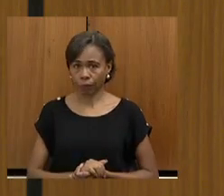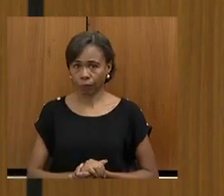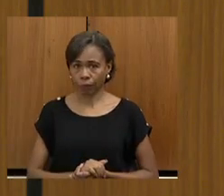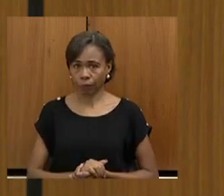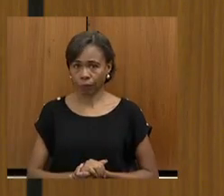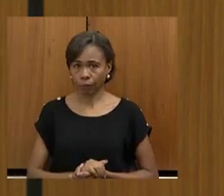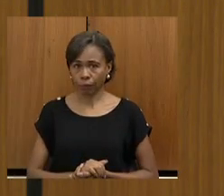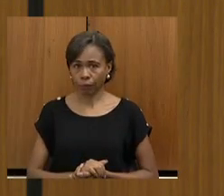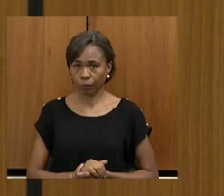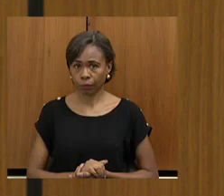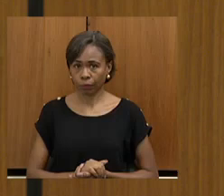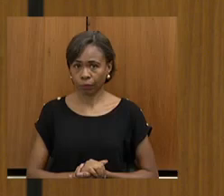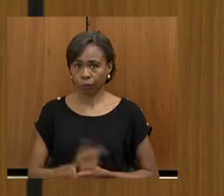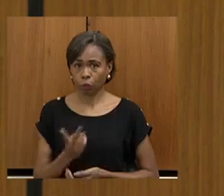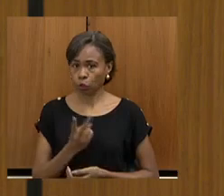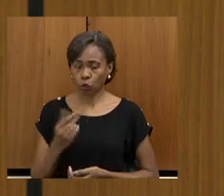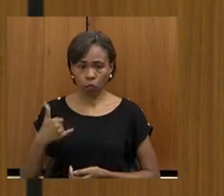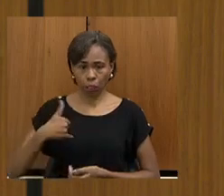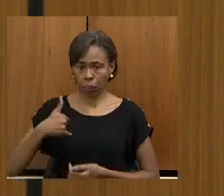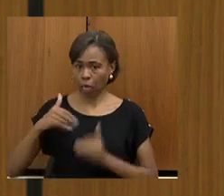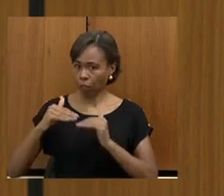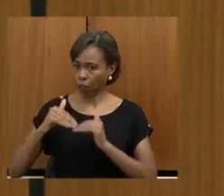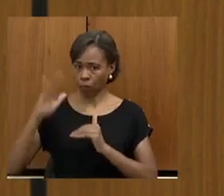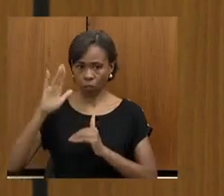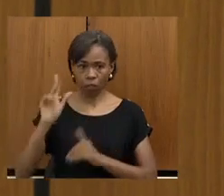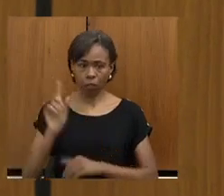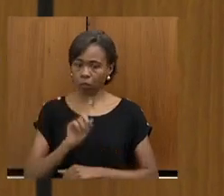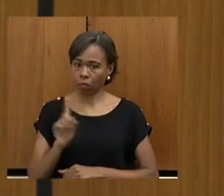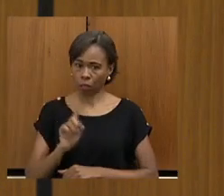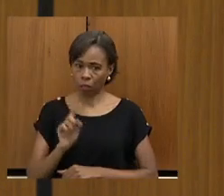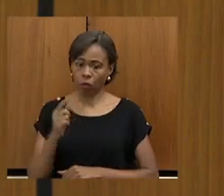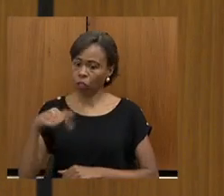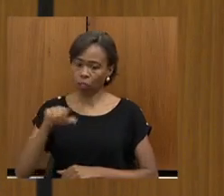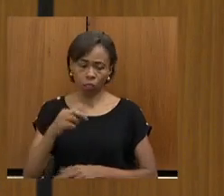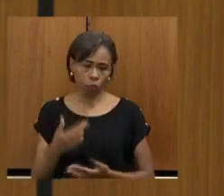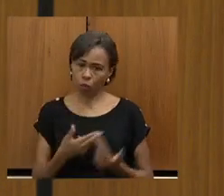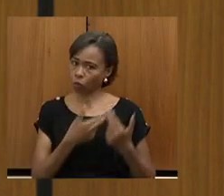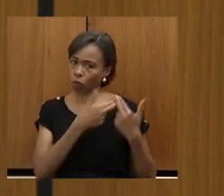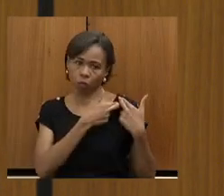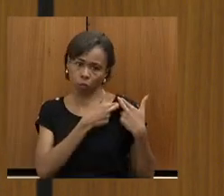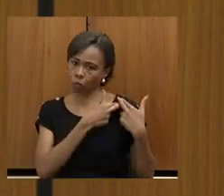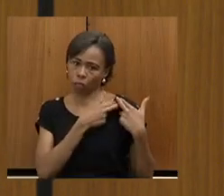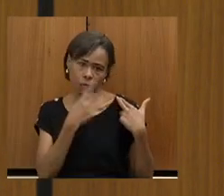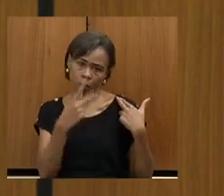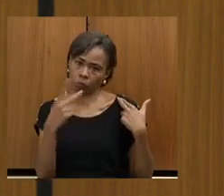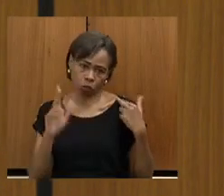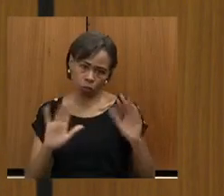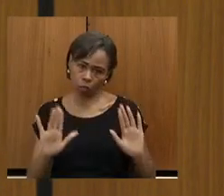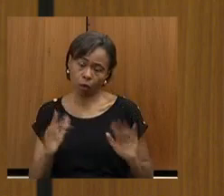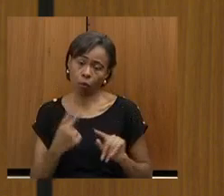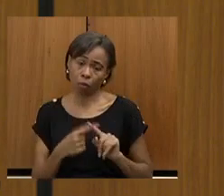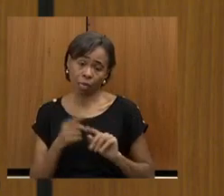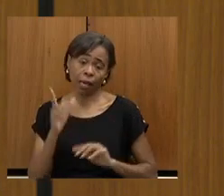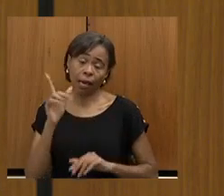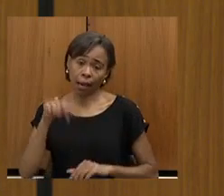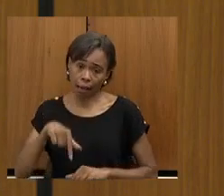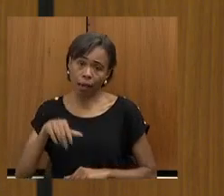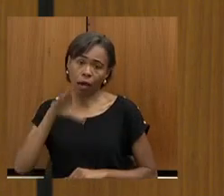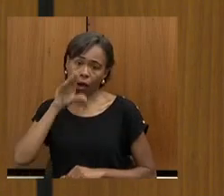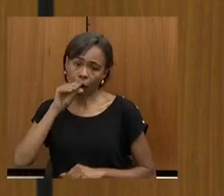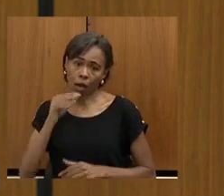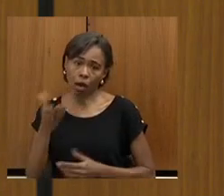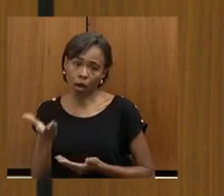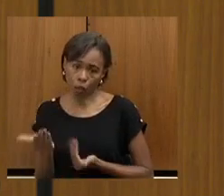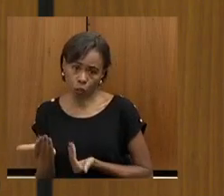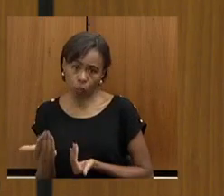Elas não são maiores de idade, elas não dizem por seus atos, por serem adolescentes, nos termos da lei civil, e